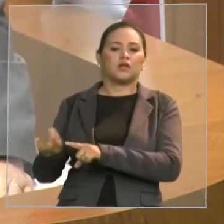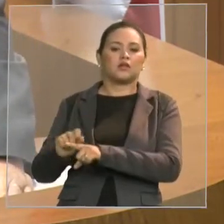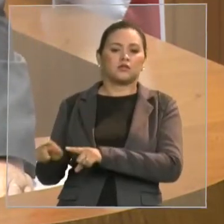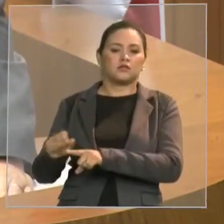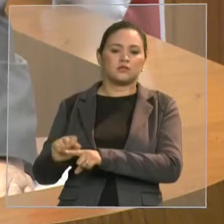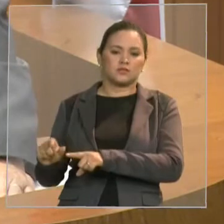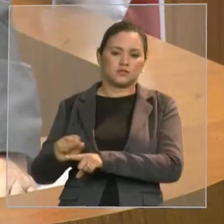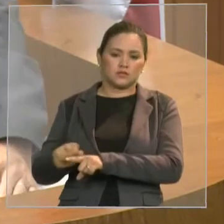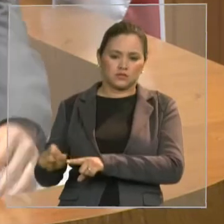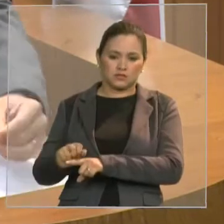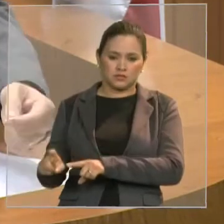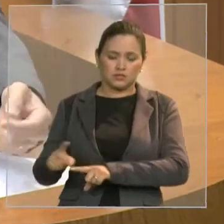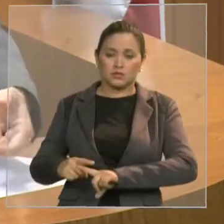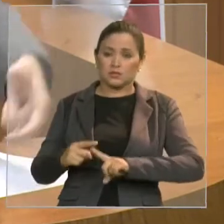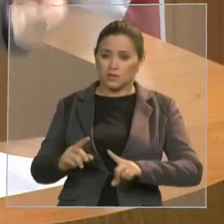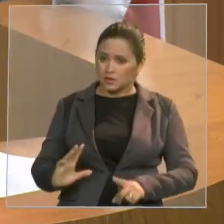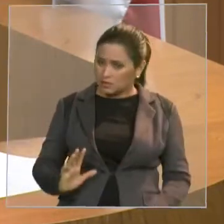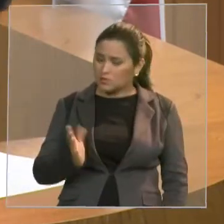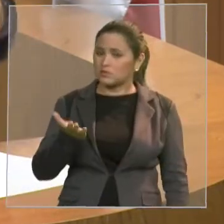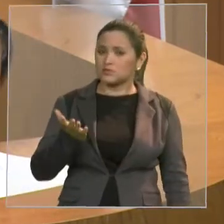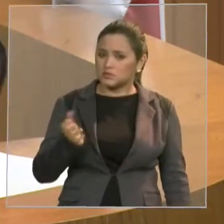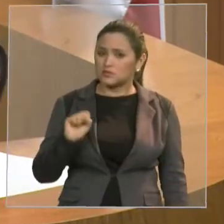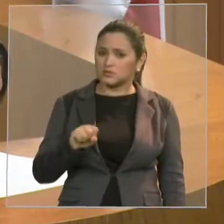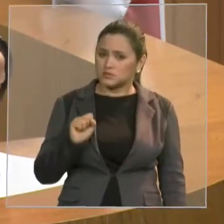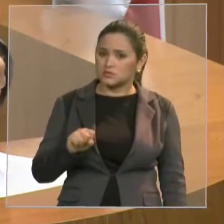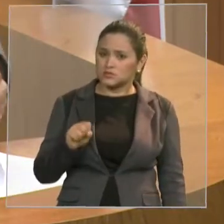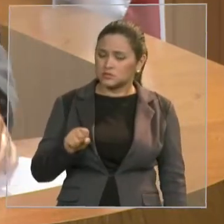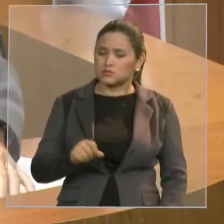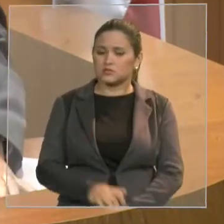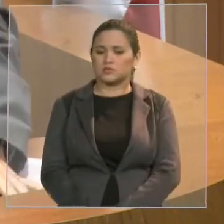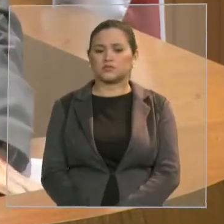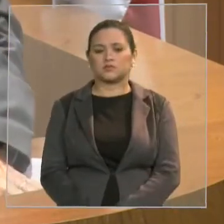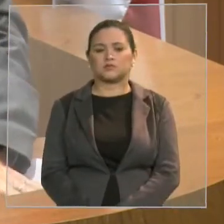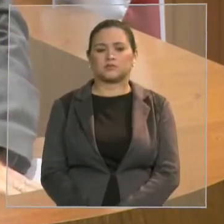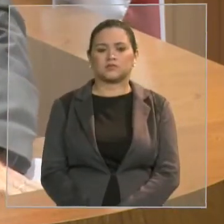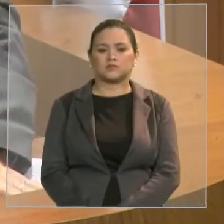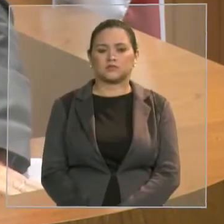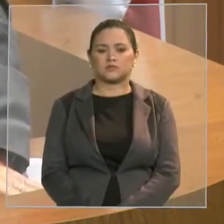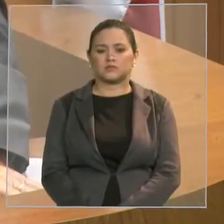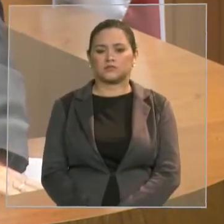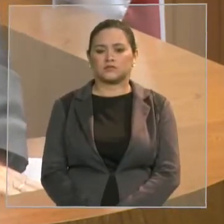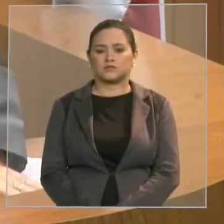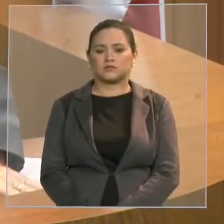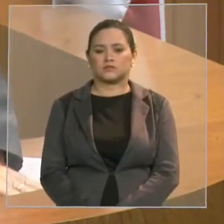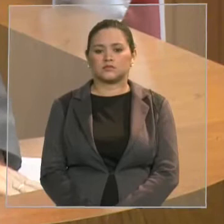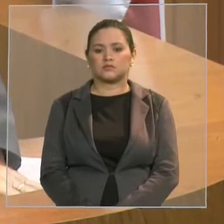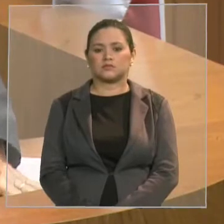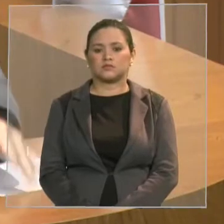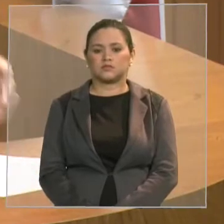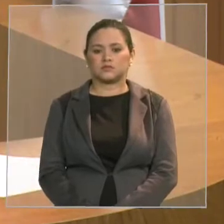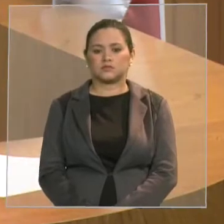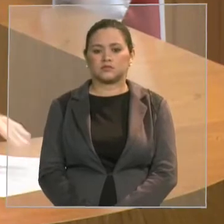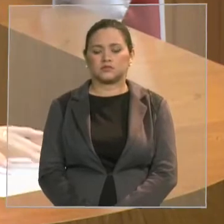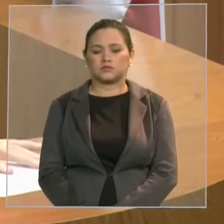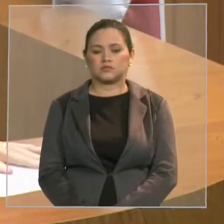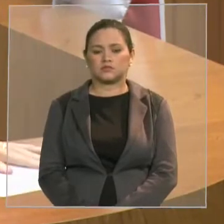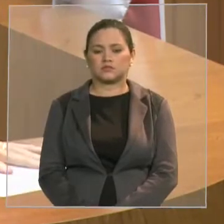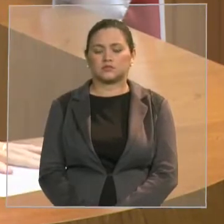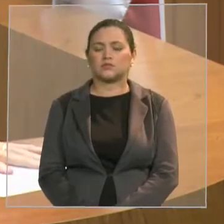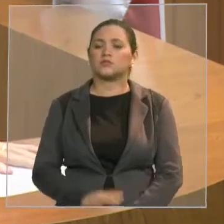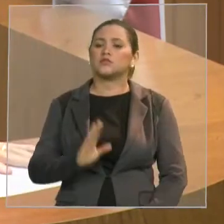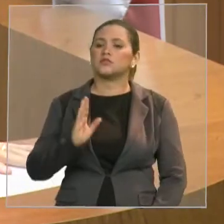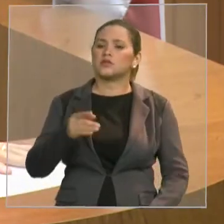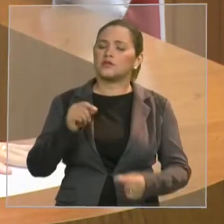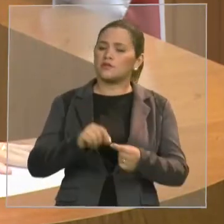está funcionando. A outra máquina, uma outra tentativa de fazer uma terceira endoscopia. A criança já tinha feito